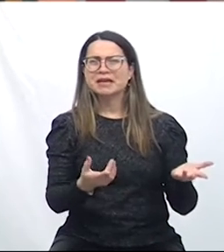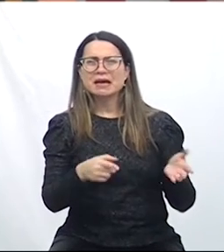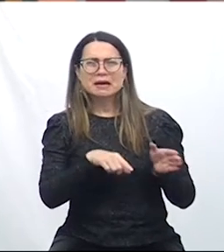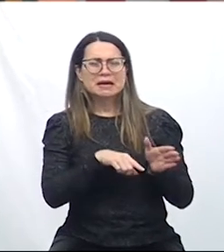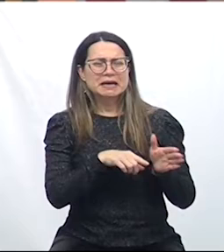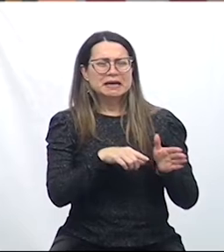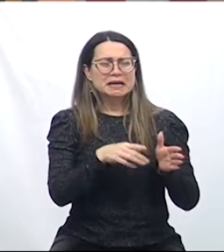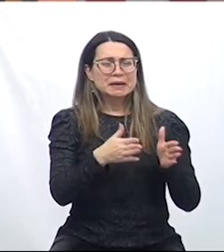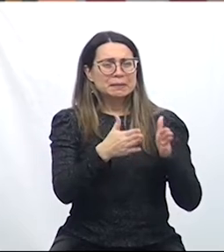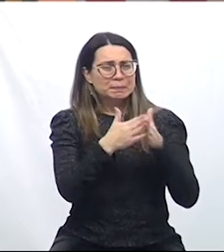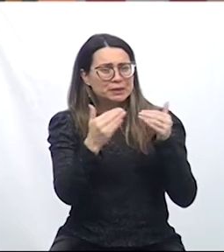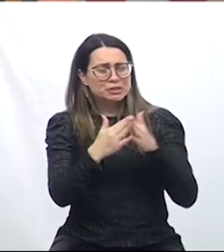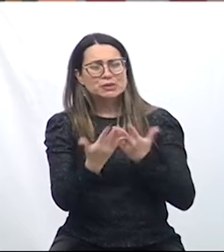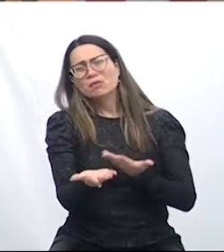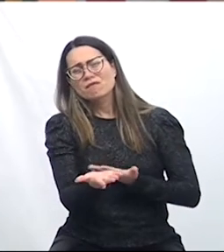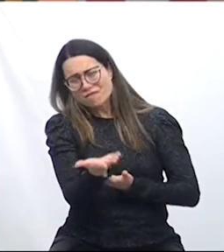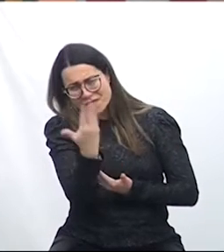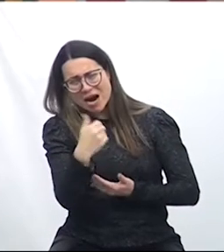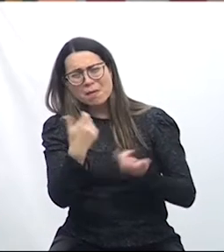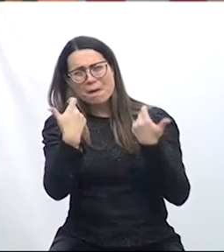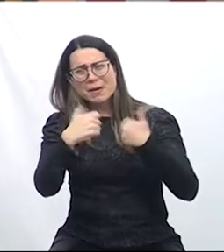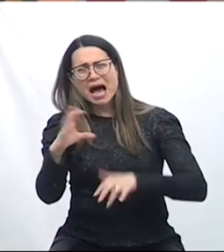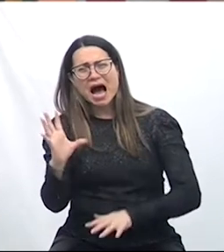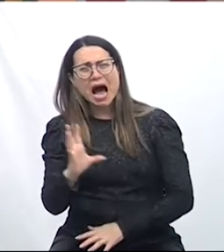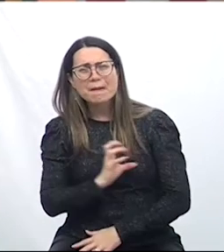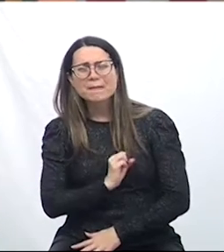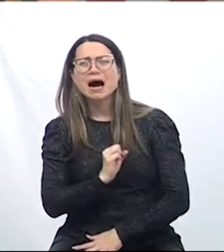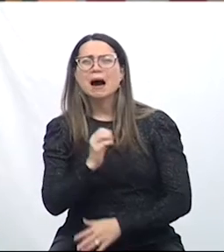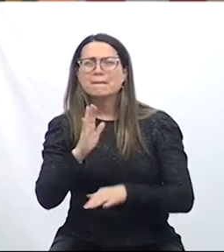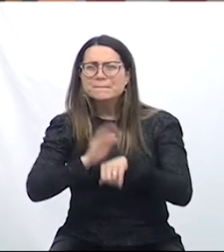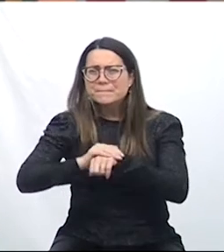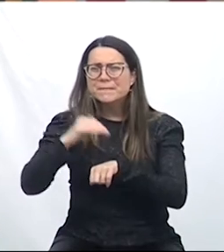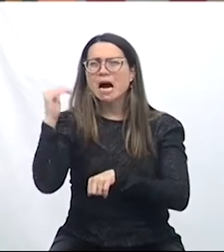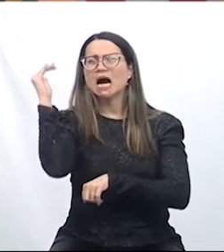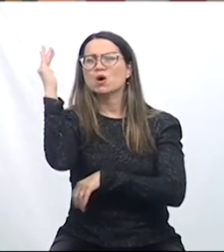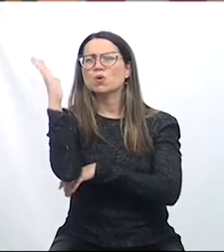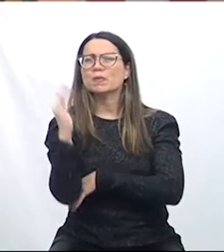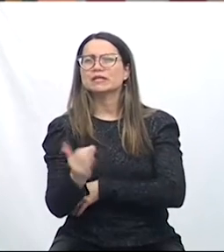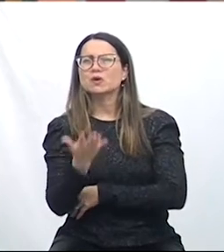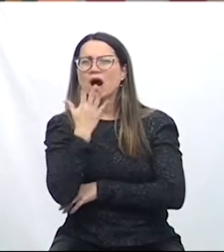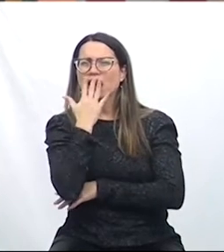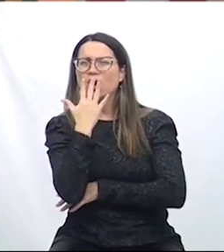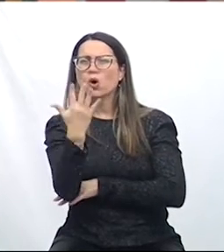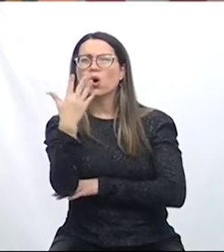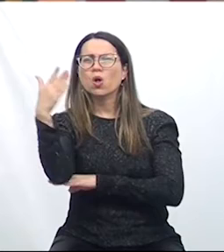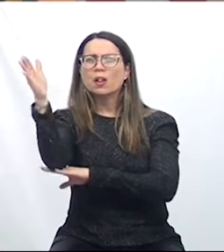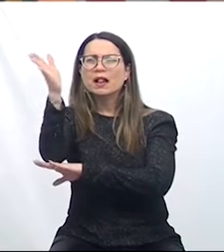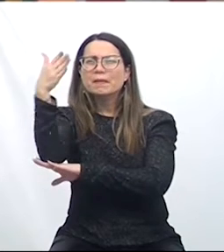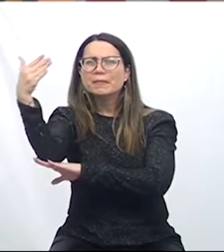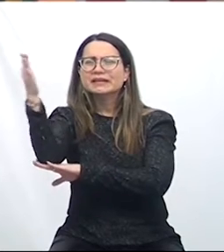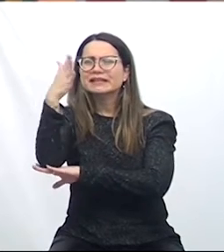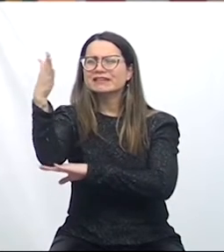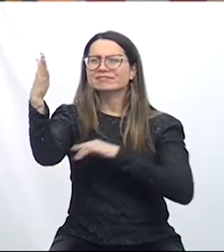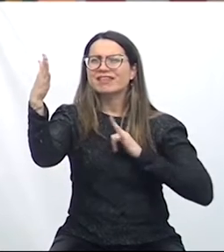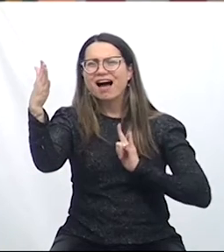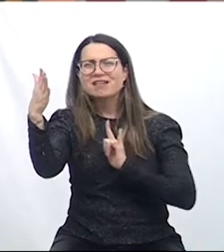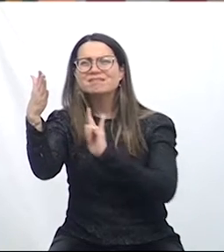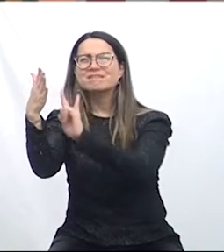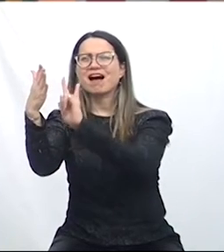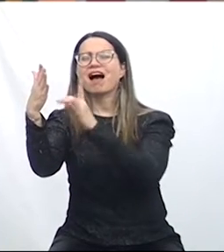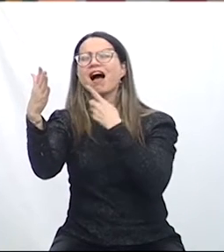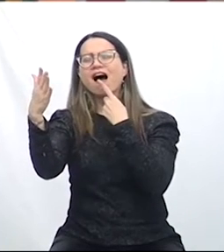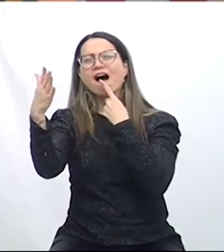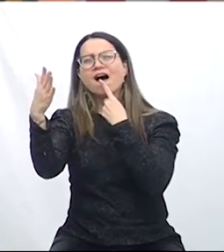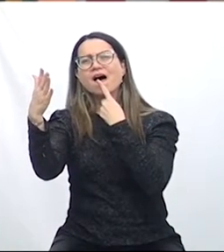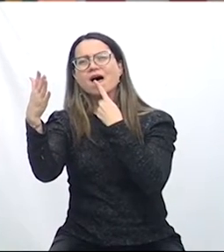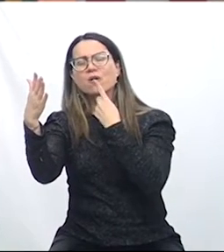o patriotismo novamente no Brasil, as cores da nossa bandeira, o verde e